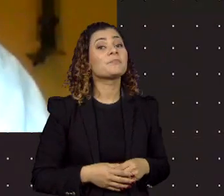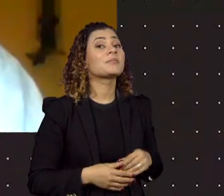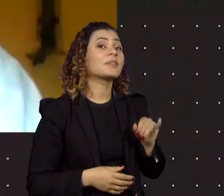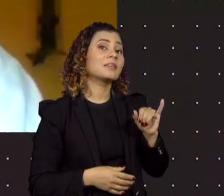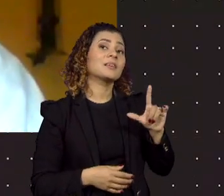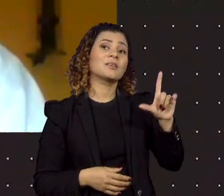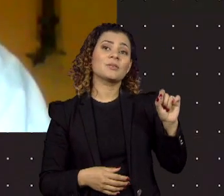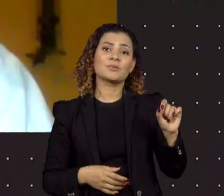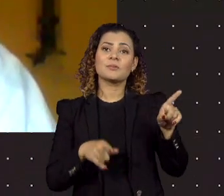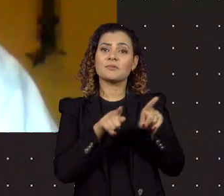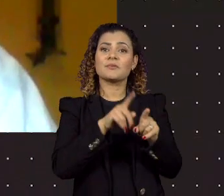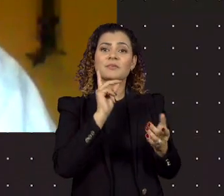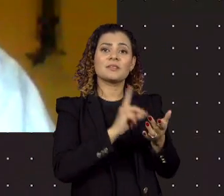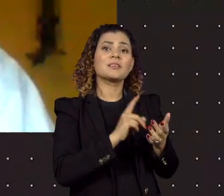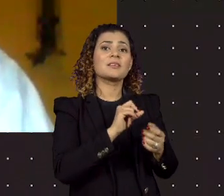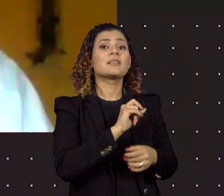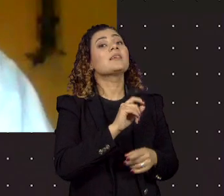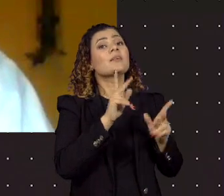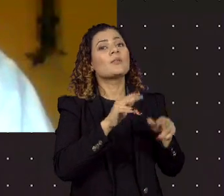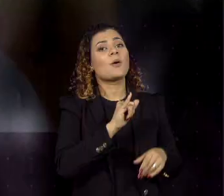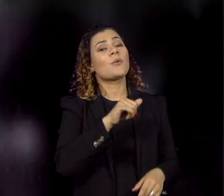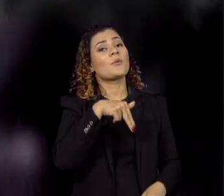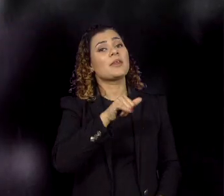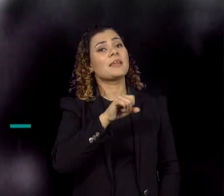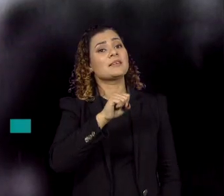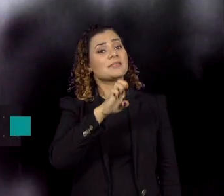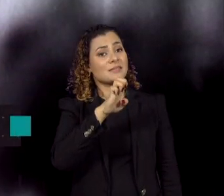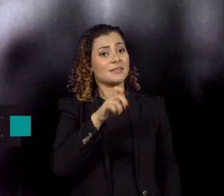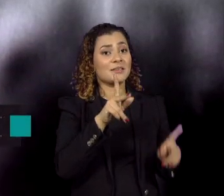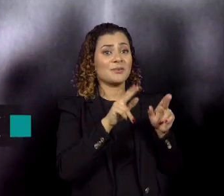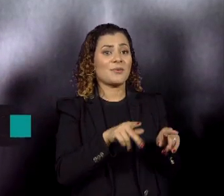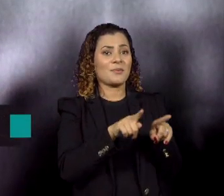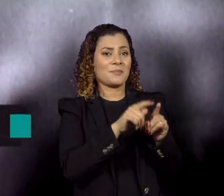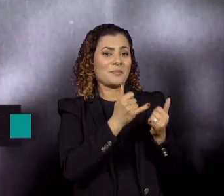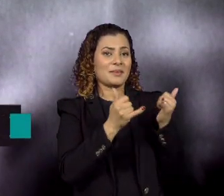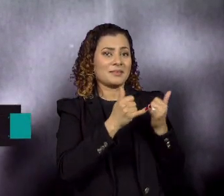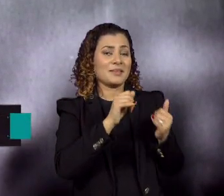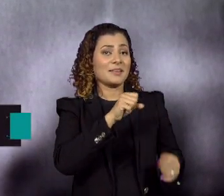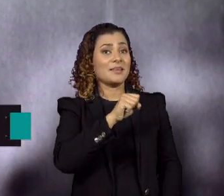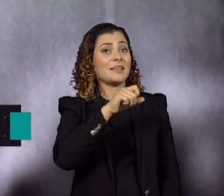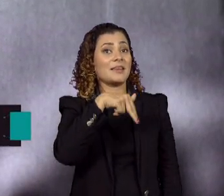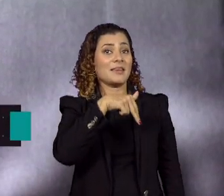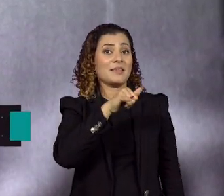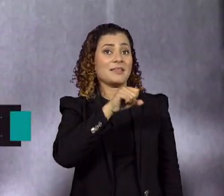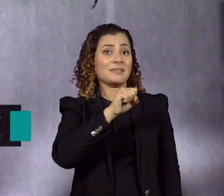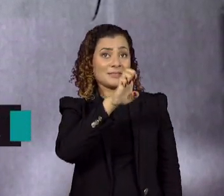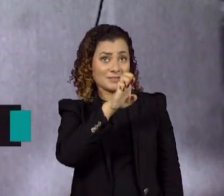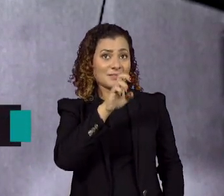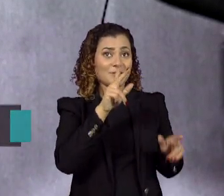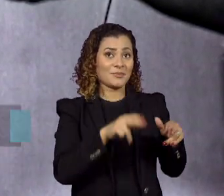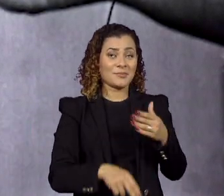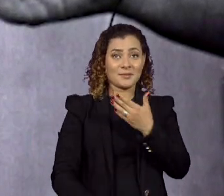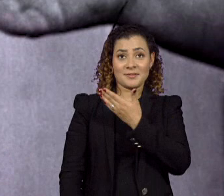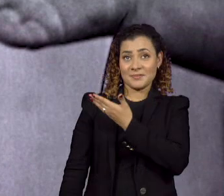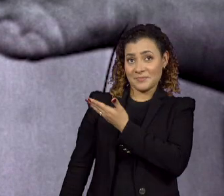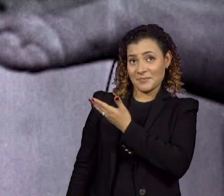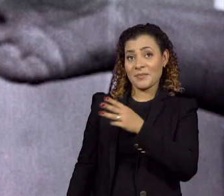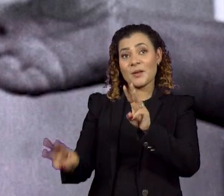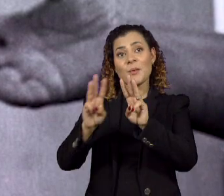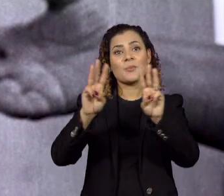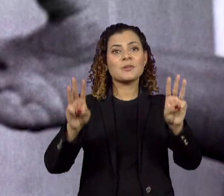muito próximo da doutora Anísio da Silveira. Jung, doutora Anísio da Silveira, Museu